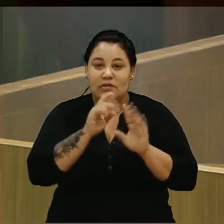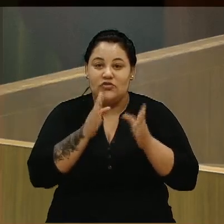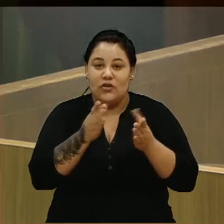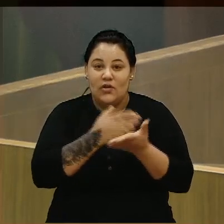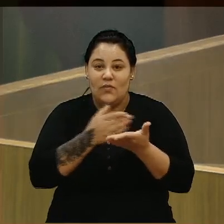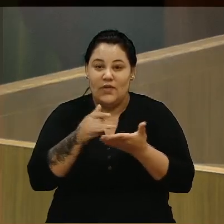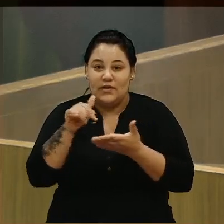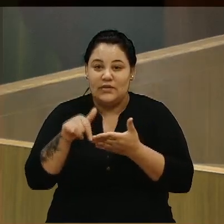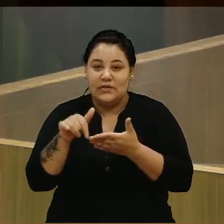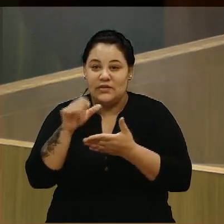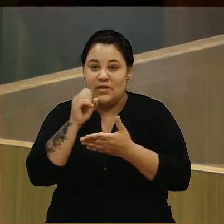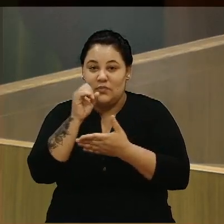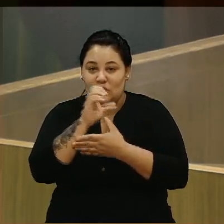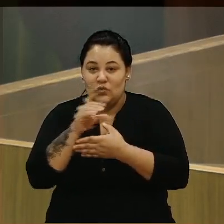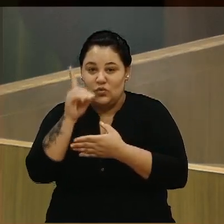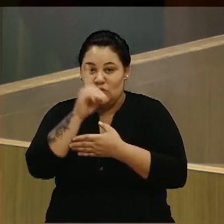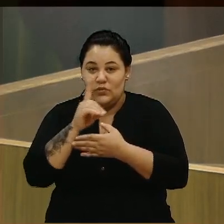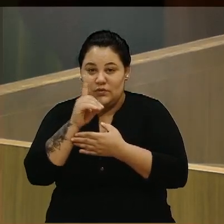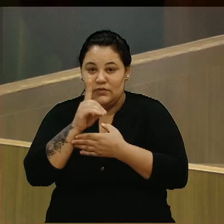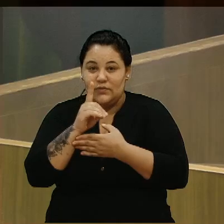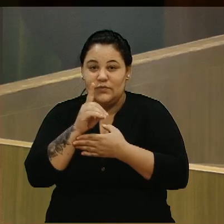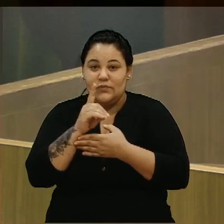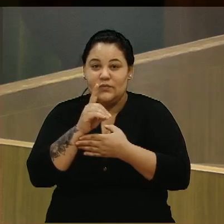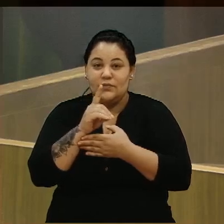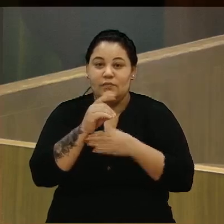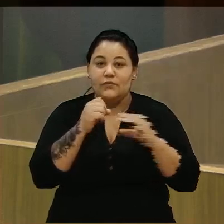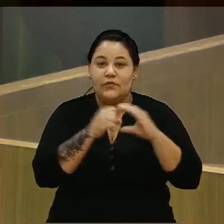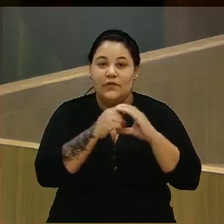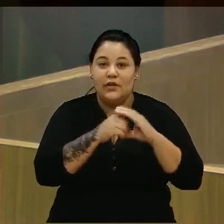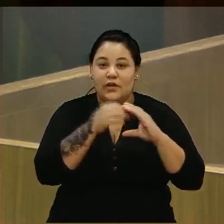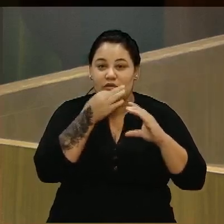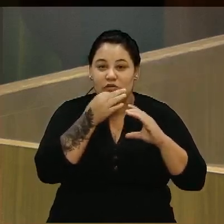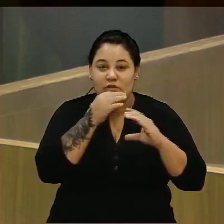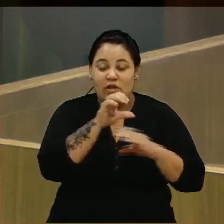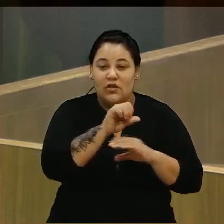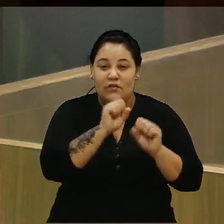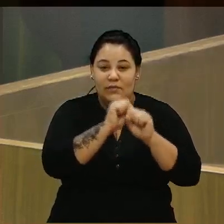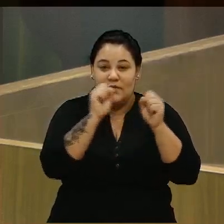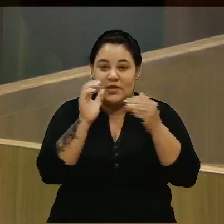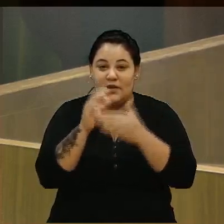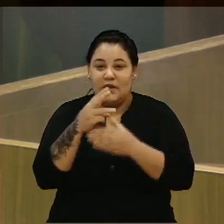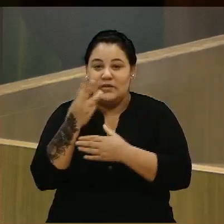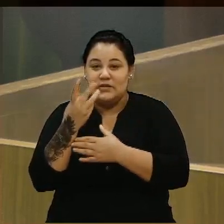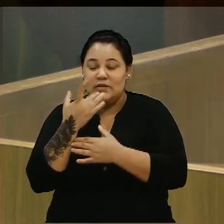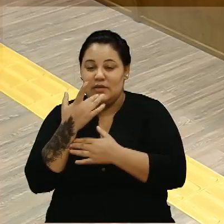semana, no Világio Caxias, das 9 da manhã às 3 da tarde. Muito obrigada.